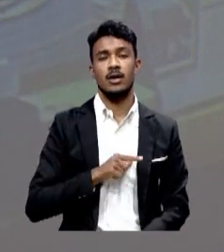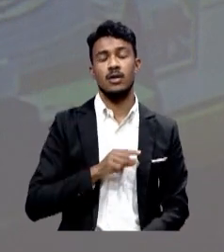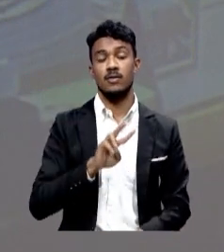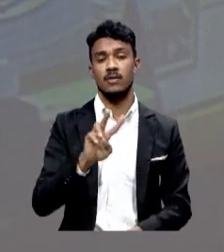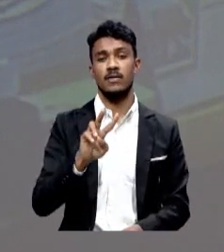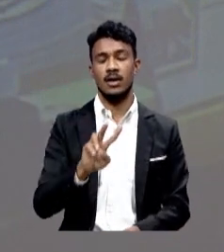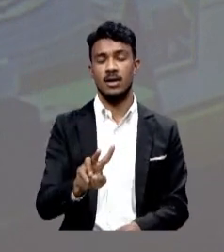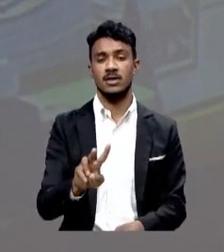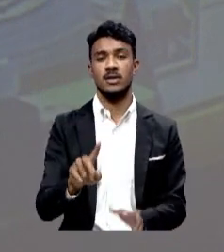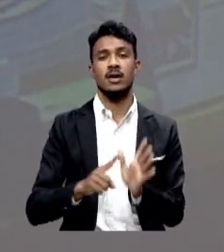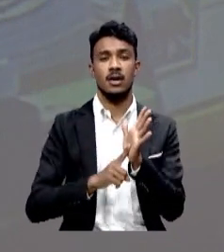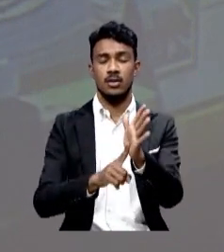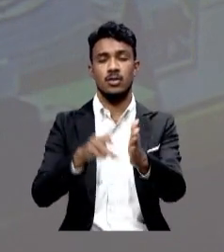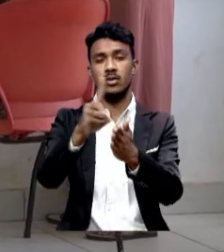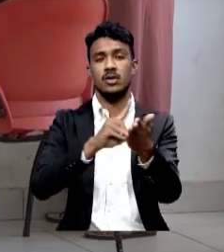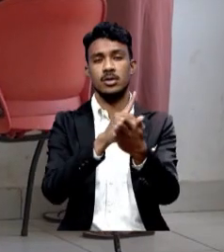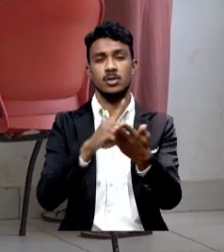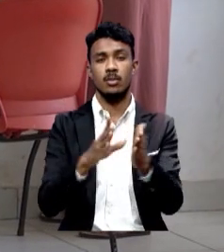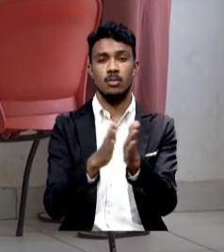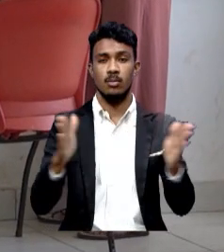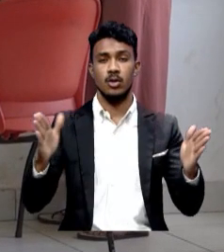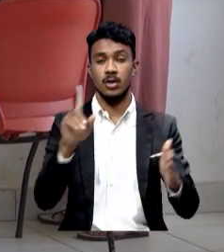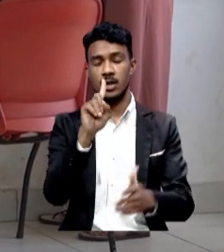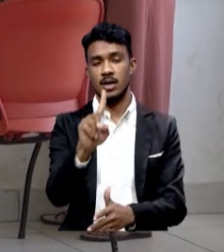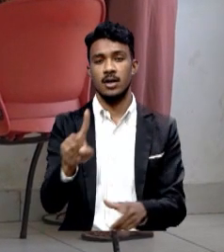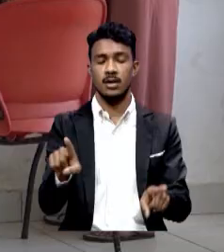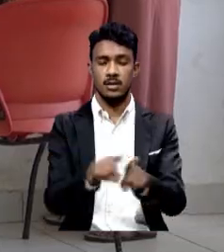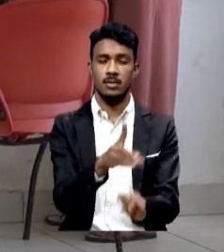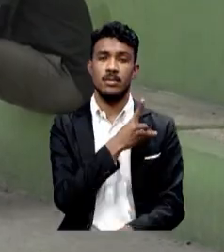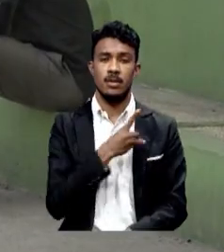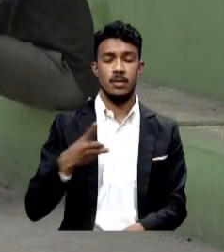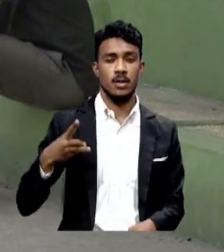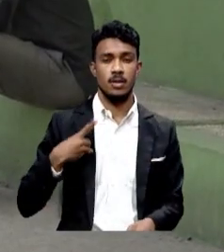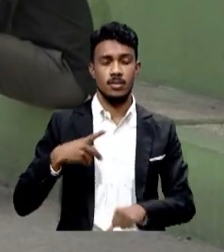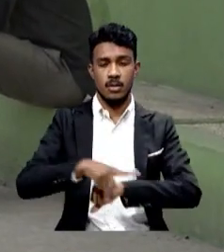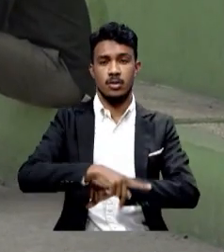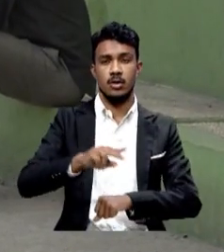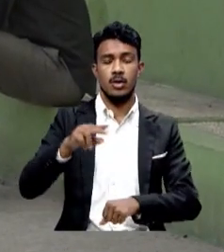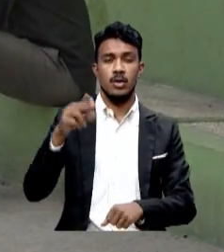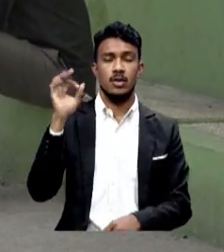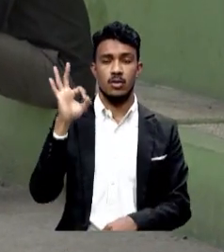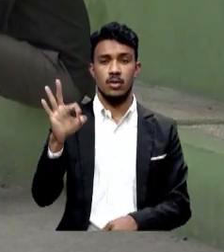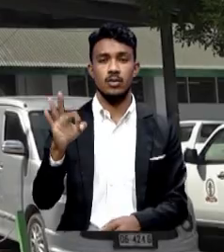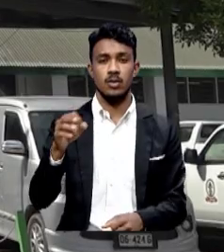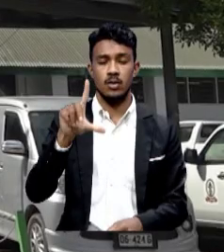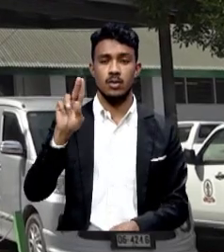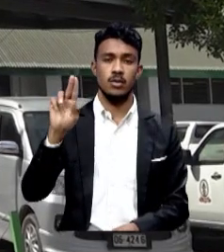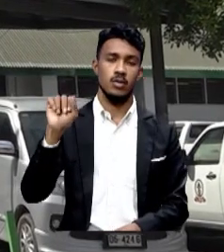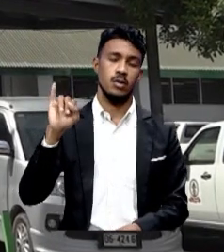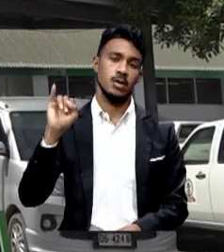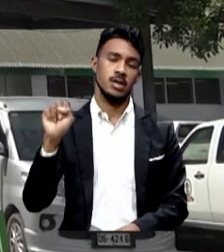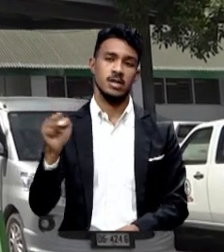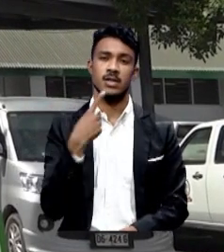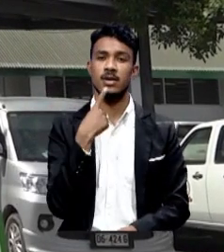haturu kata ke diskriminasaun botida. Nunemos deputado bancada Kunto Luiz Roberto, husu governo liliu